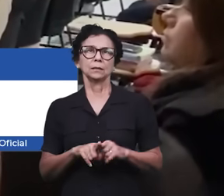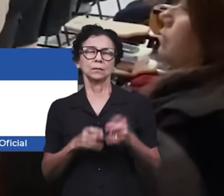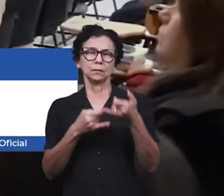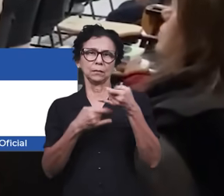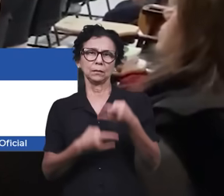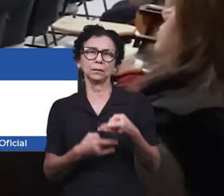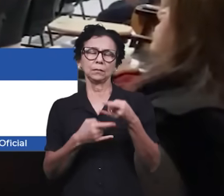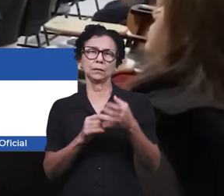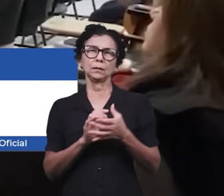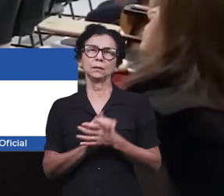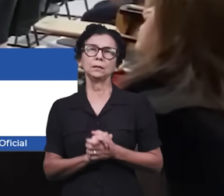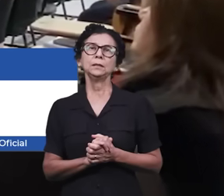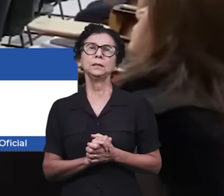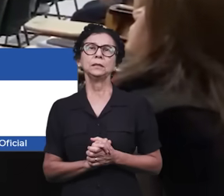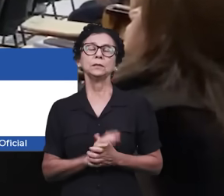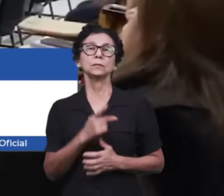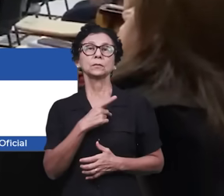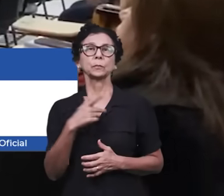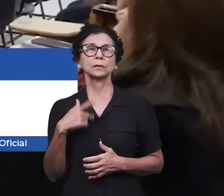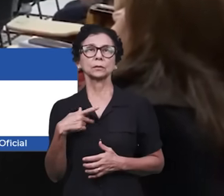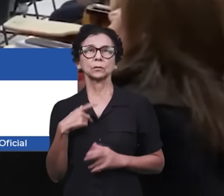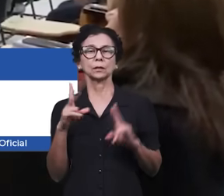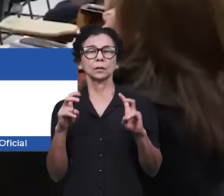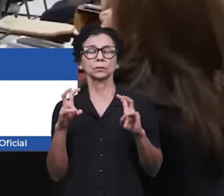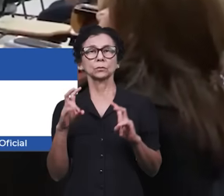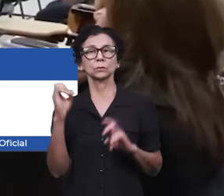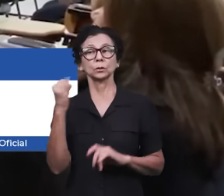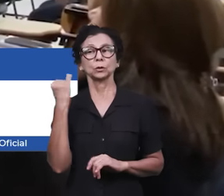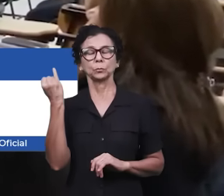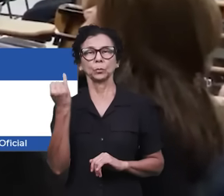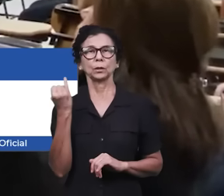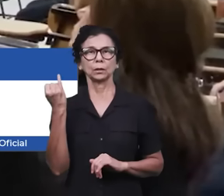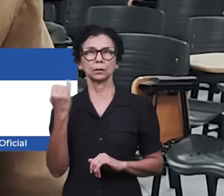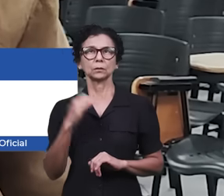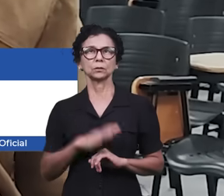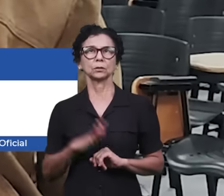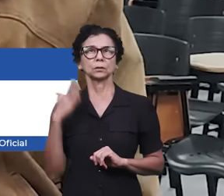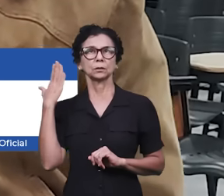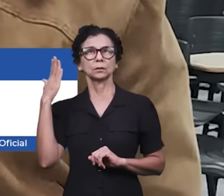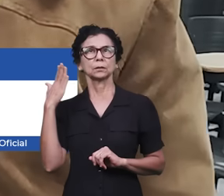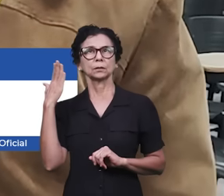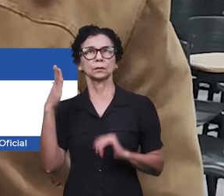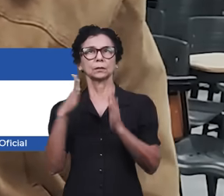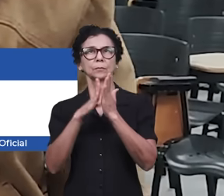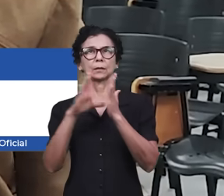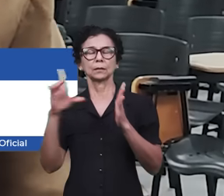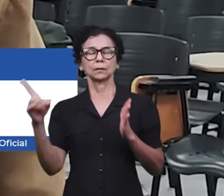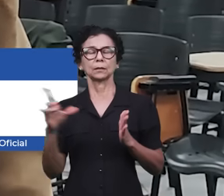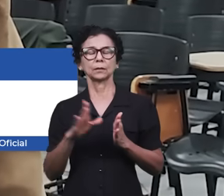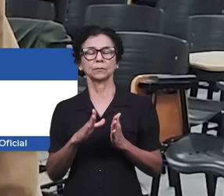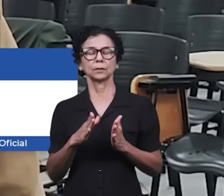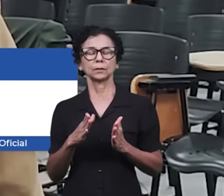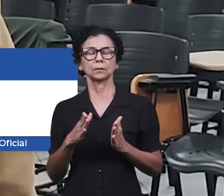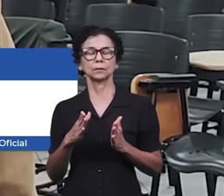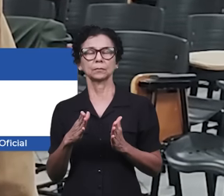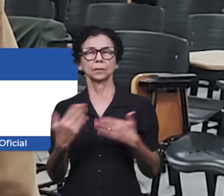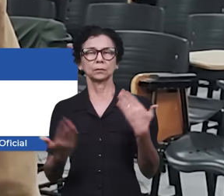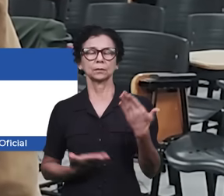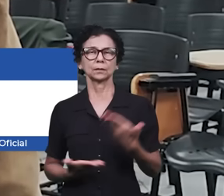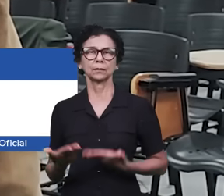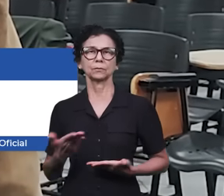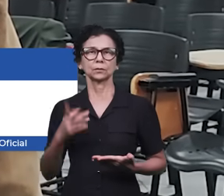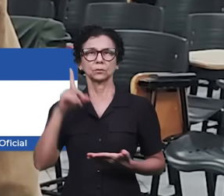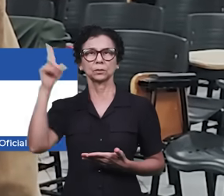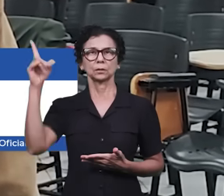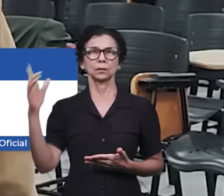com os pastores, sendo abordada a importância da palavra na vida dos servos. Nós estamos aqui em Manaim de Bom Retiro,